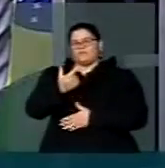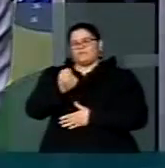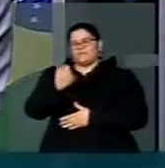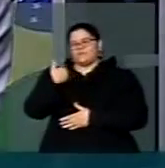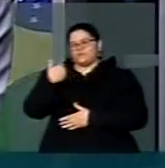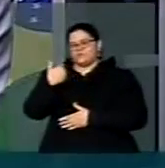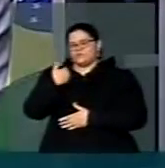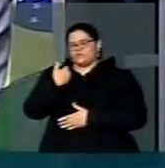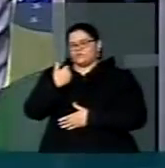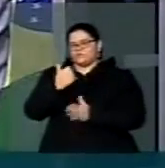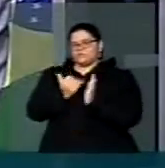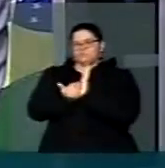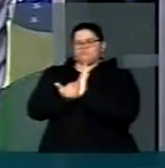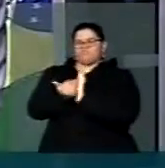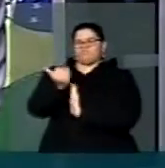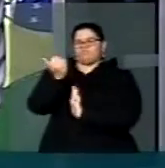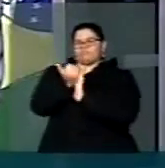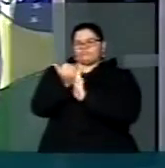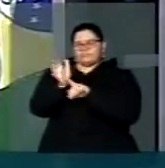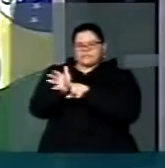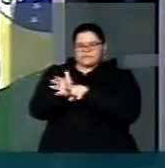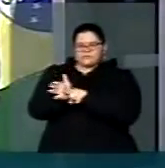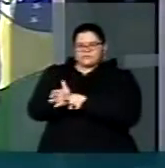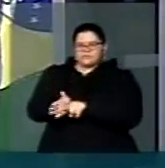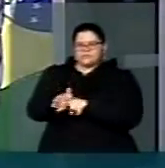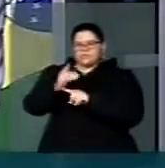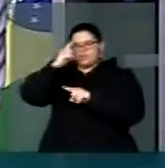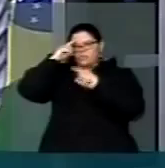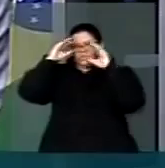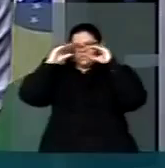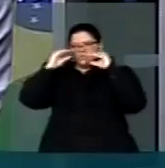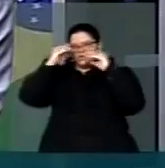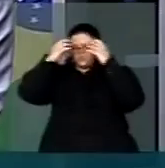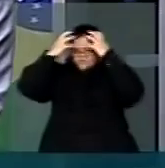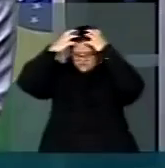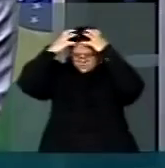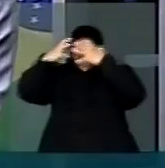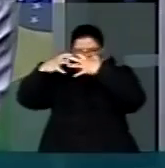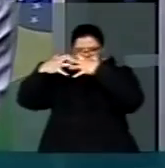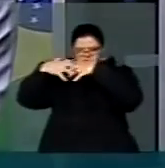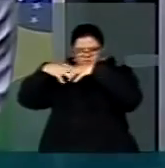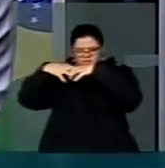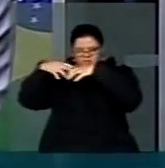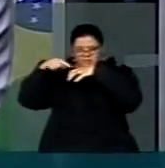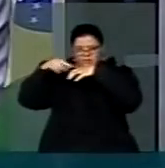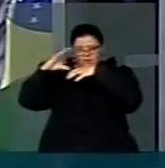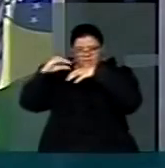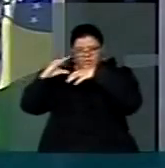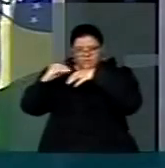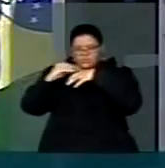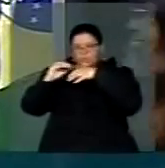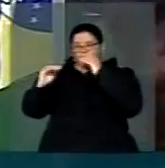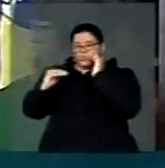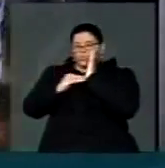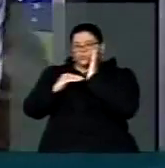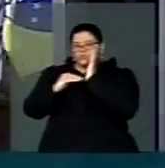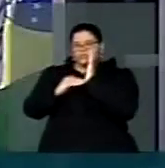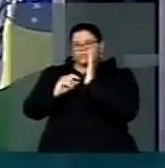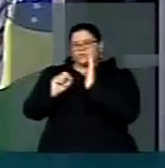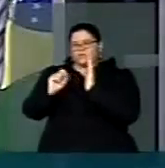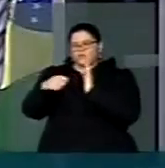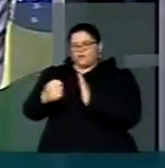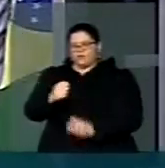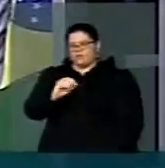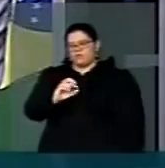neuroimagem comprovaram que o amadurecimento do cérebro segue uma ordem que uma das últimas regiões a ficar pronta é justamente o